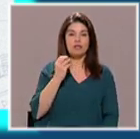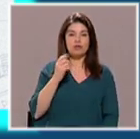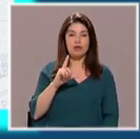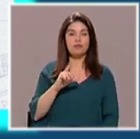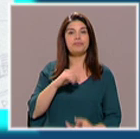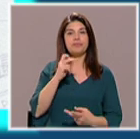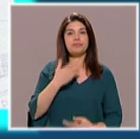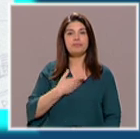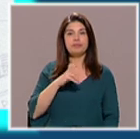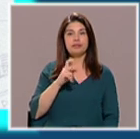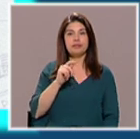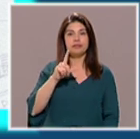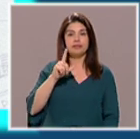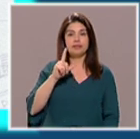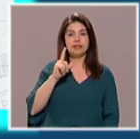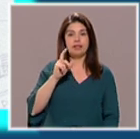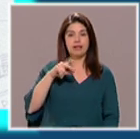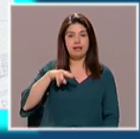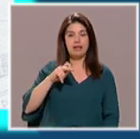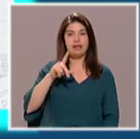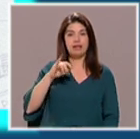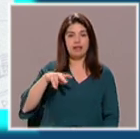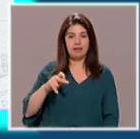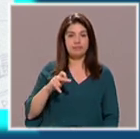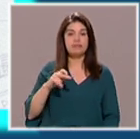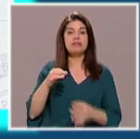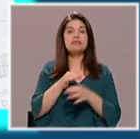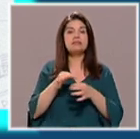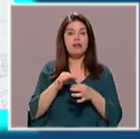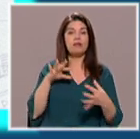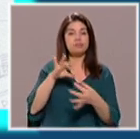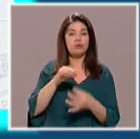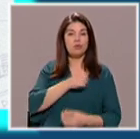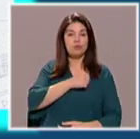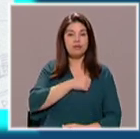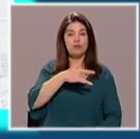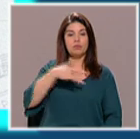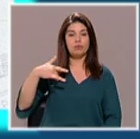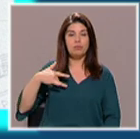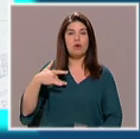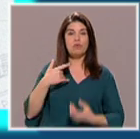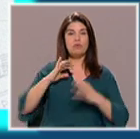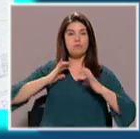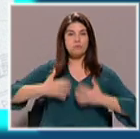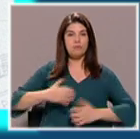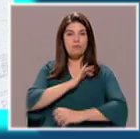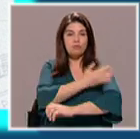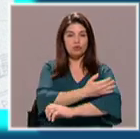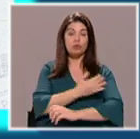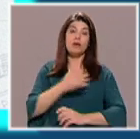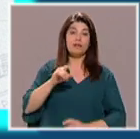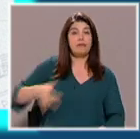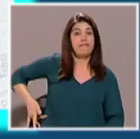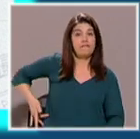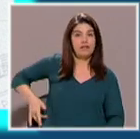das células-alvo do coração, dos pulmões, dos músculos e do fígado. Mas como é que decorre toda